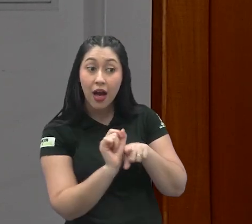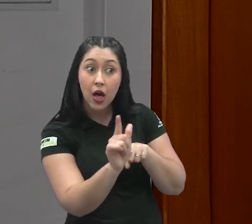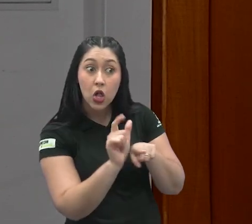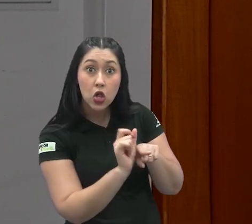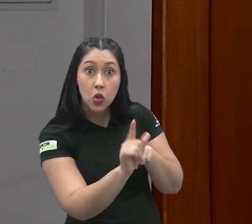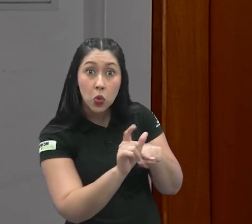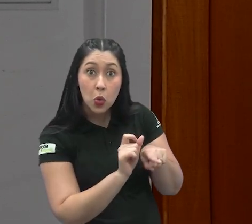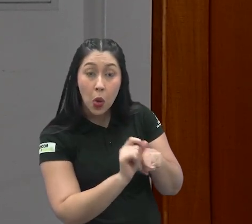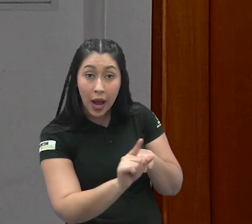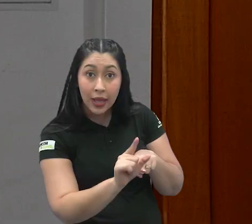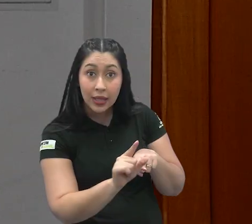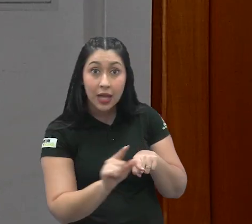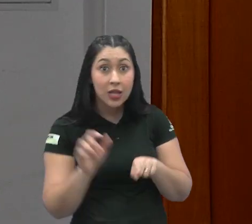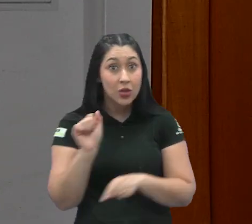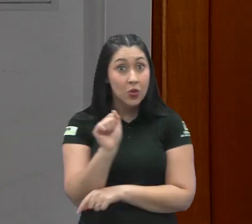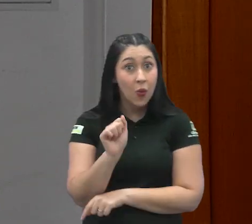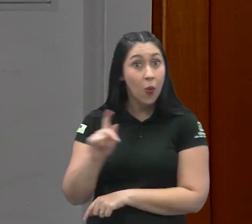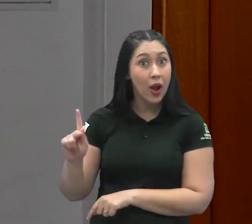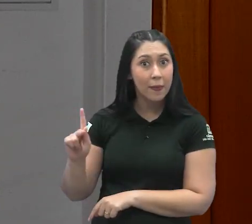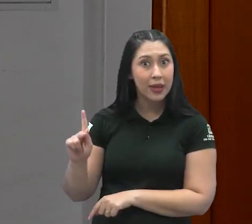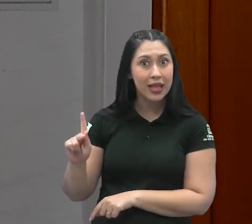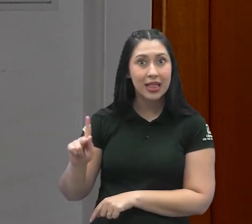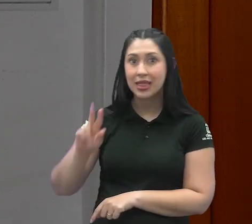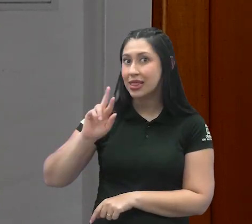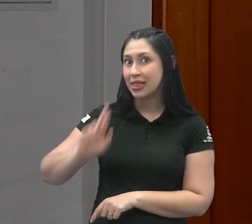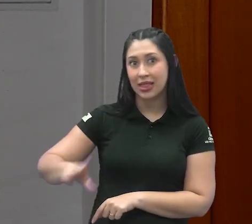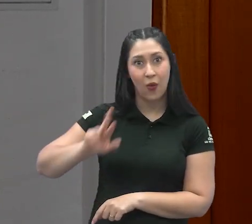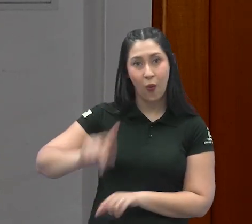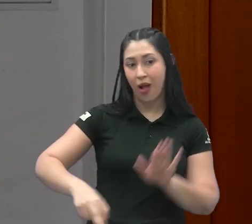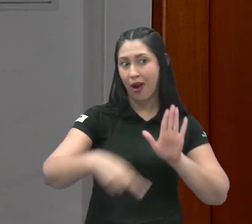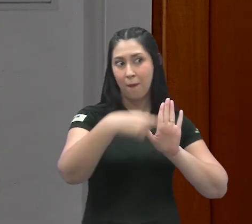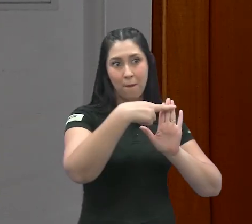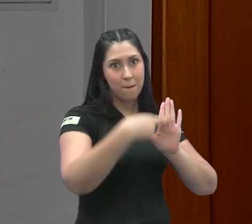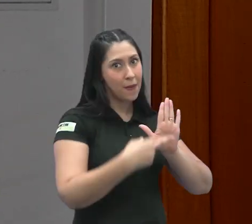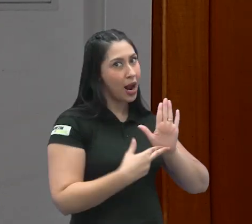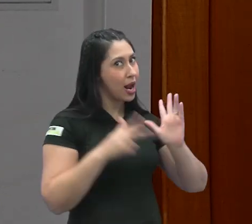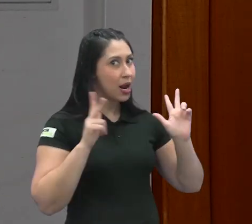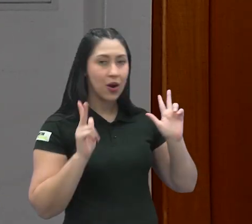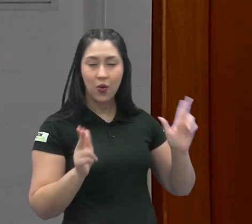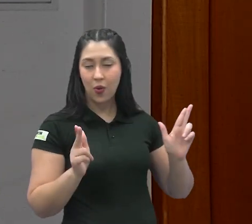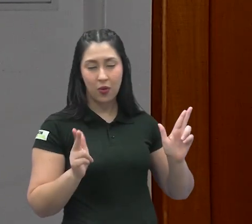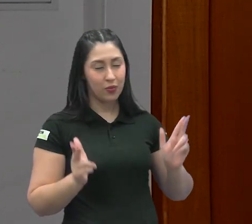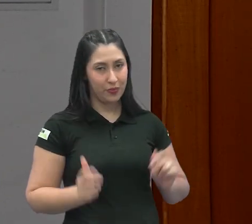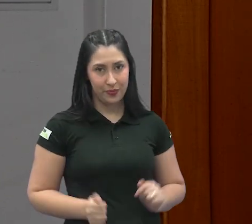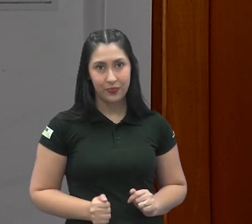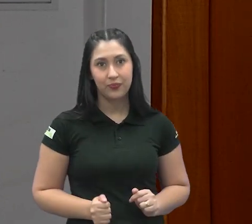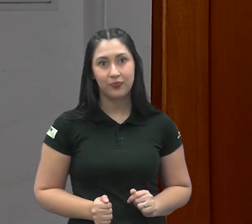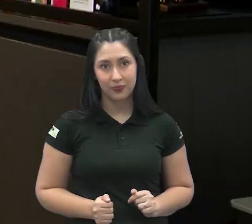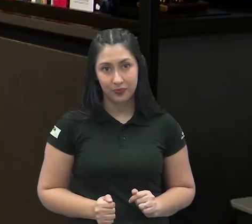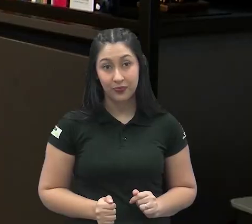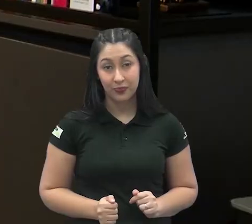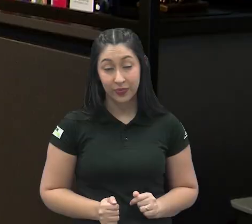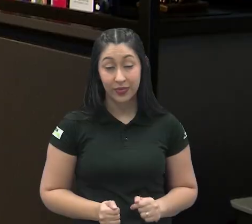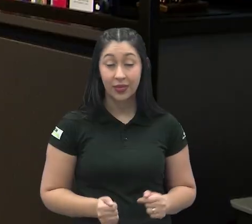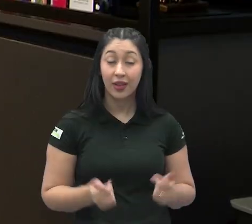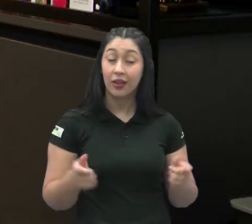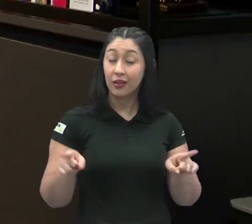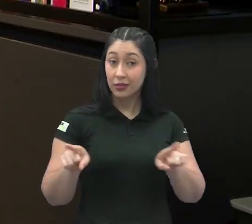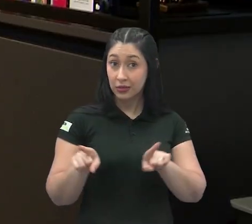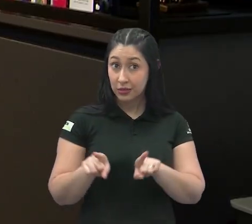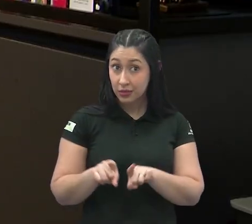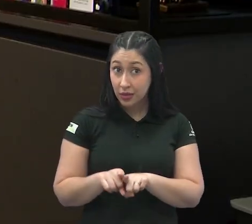por meio de plataformas como essas não se enquadram dentro da nova portaria do Ministério do Turismo.